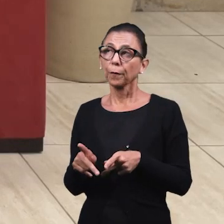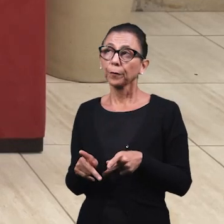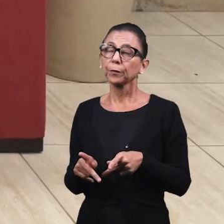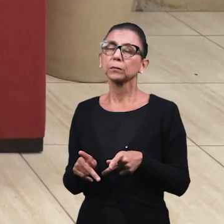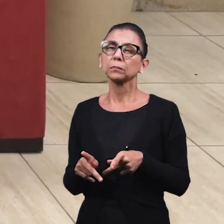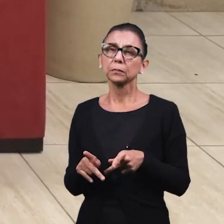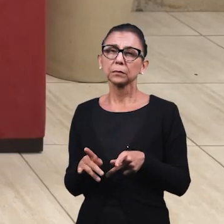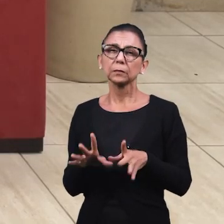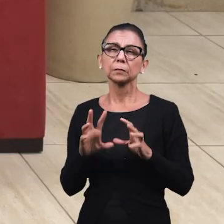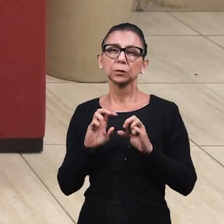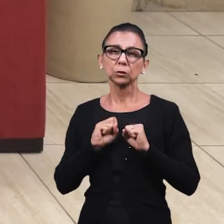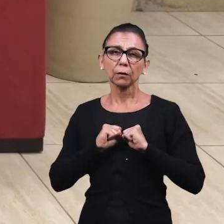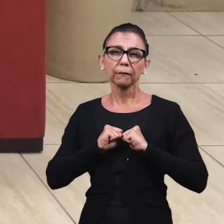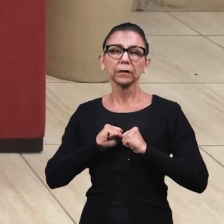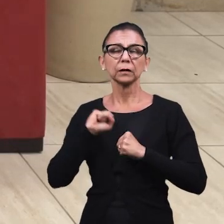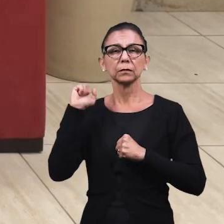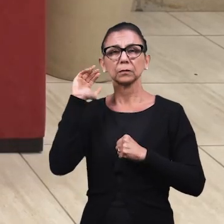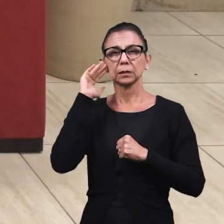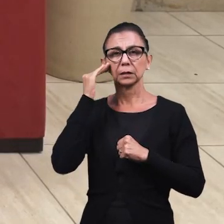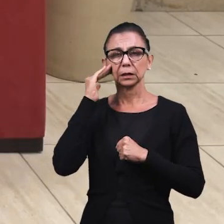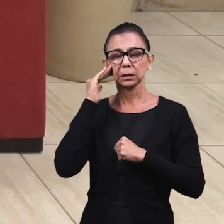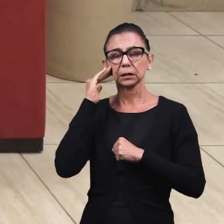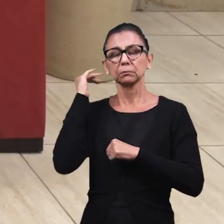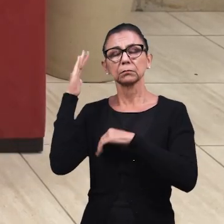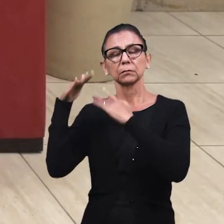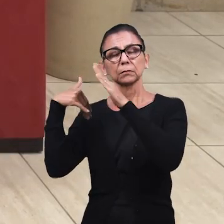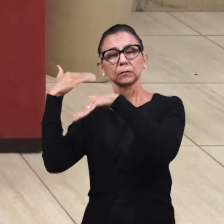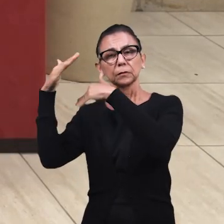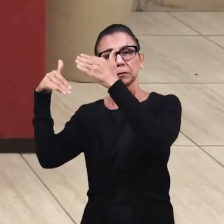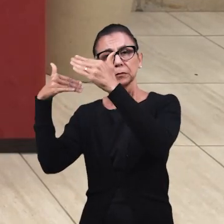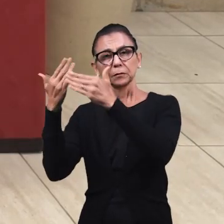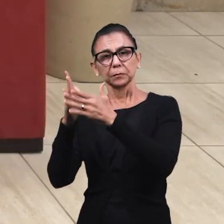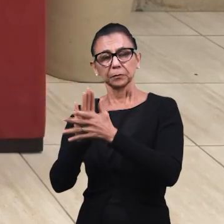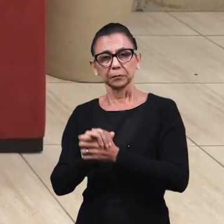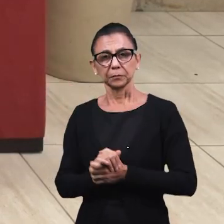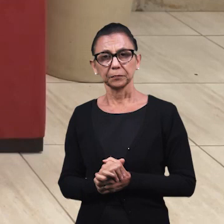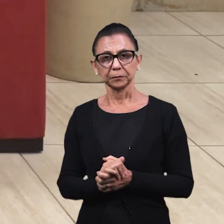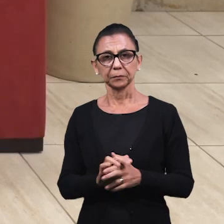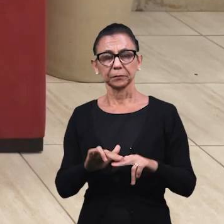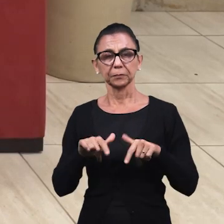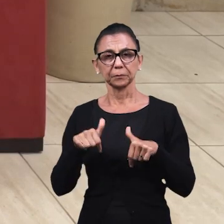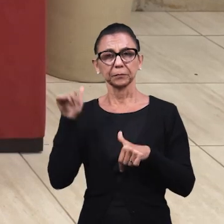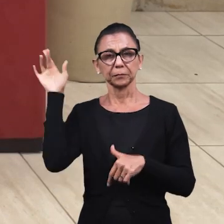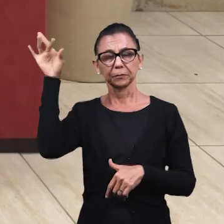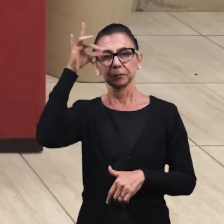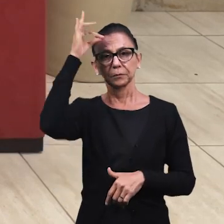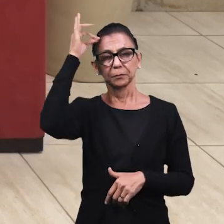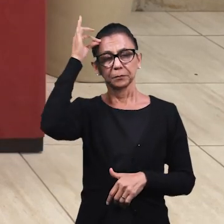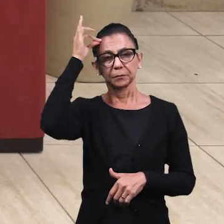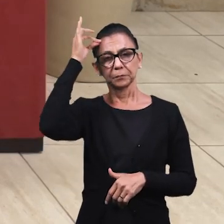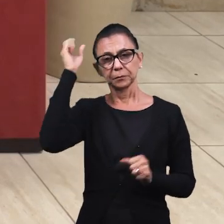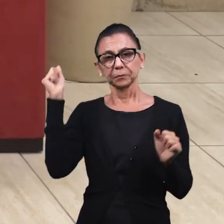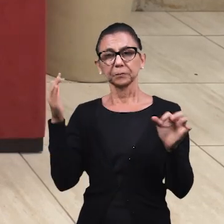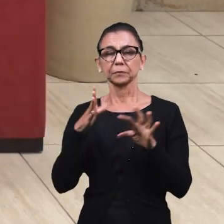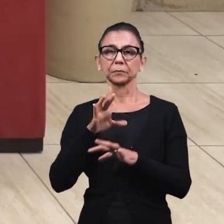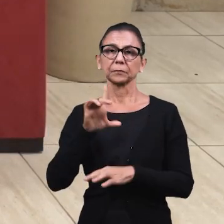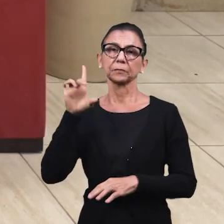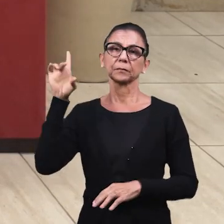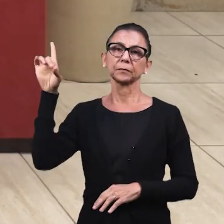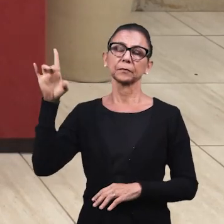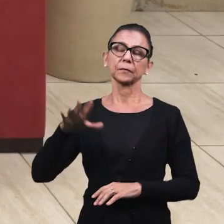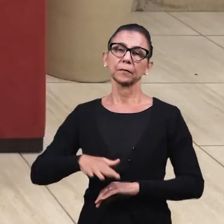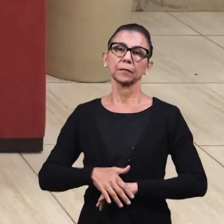tem, enfim, entendido, compreendido, desenvolvido na direção do Senhor, né? Maravilhoso. Amém. Muito Glória bom. a Deus. Muito